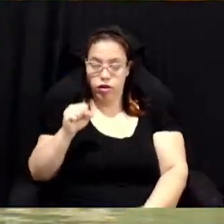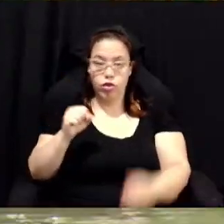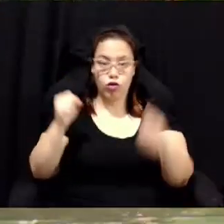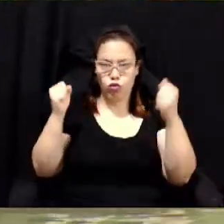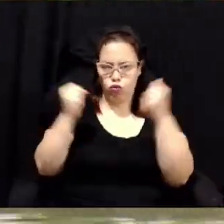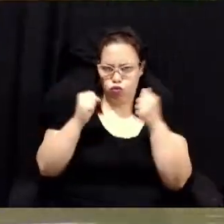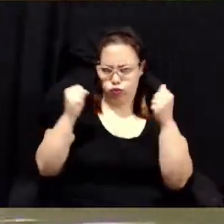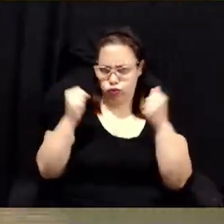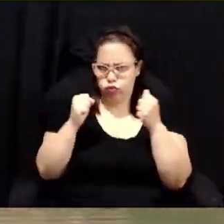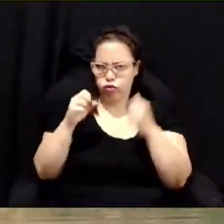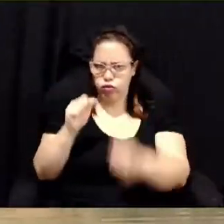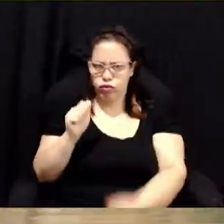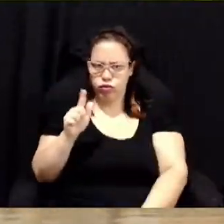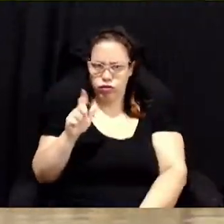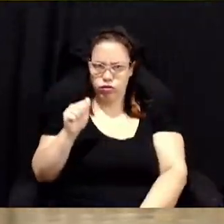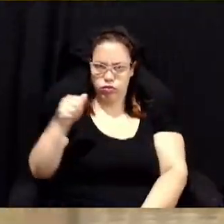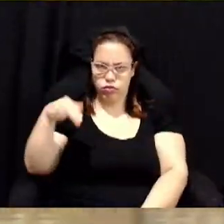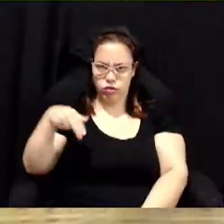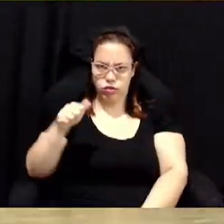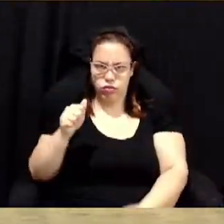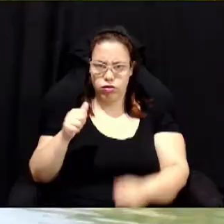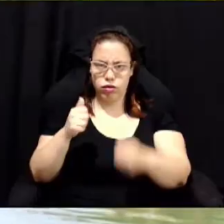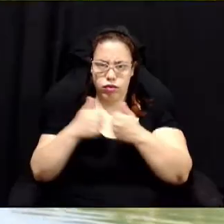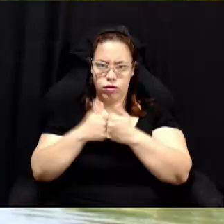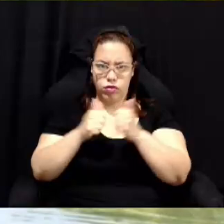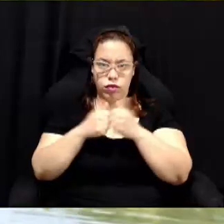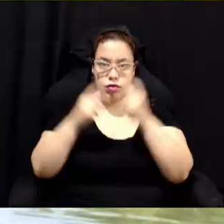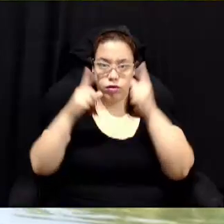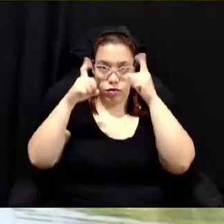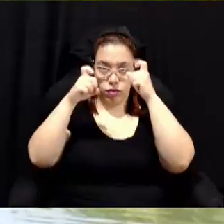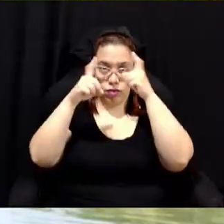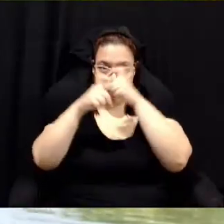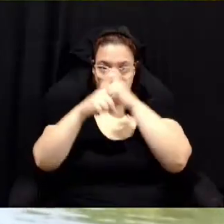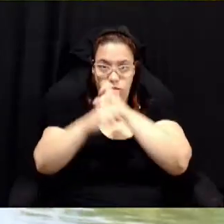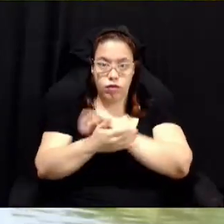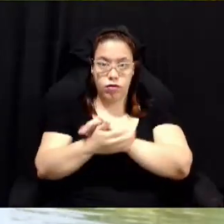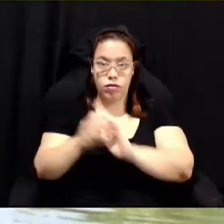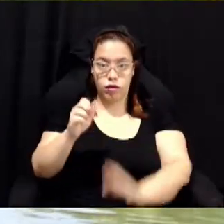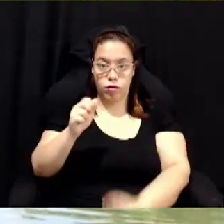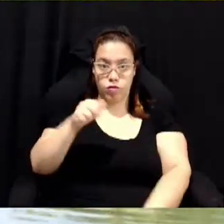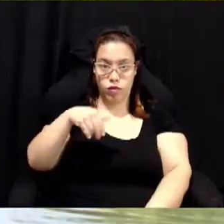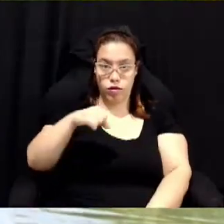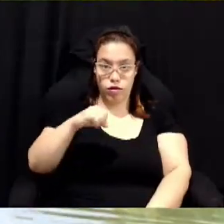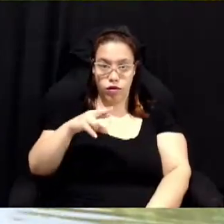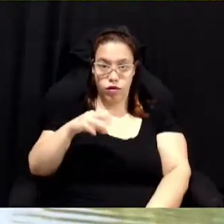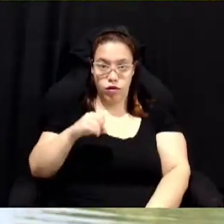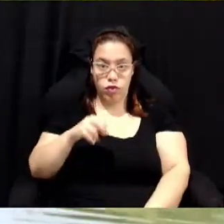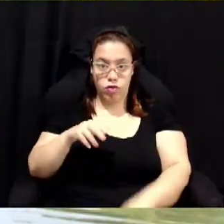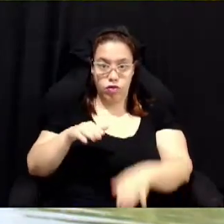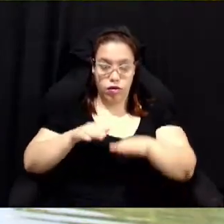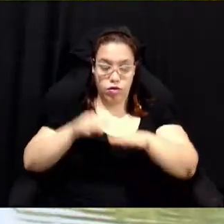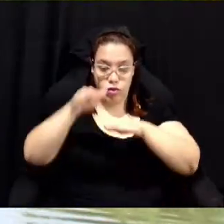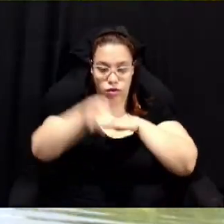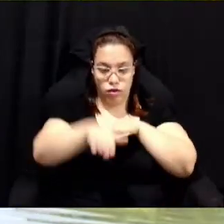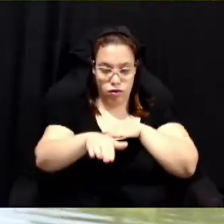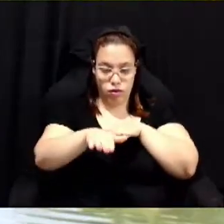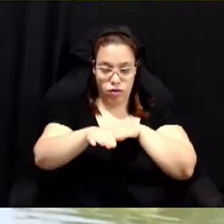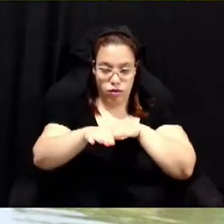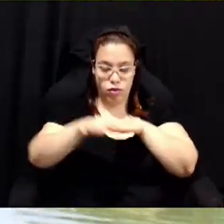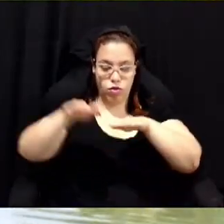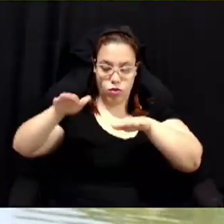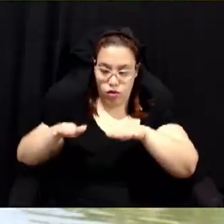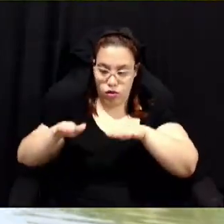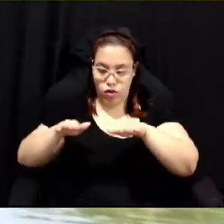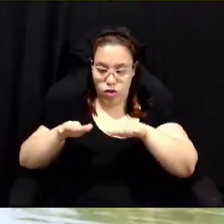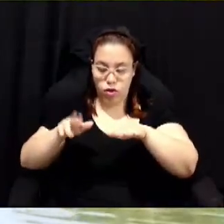Alana conta que a prática tem seus desafios. No canicross, o cachorro ele tem que estar posicionado na sua frente ou no seu lado, nunca